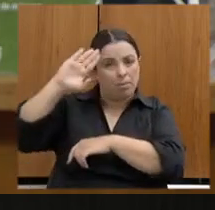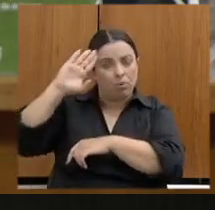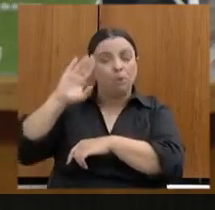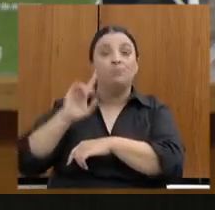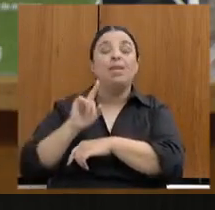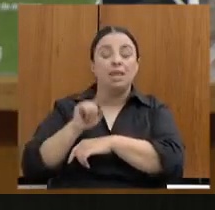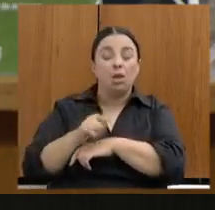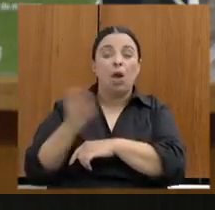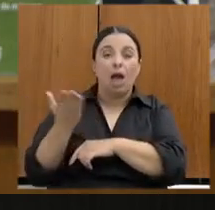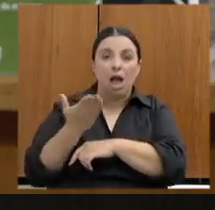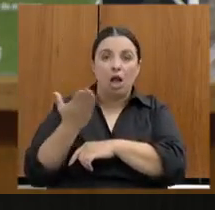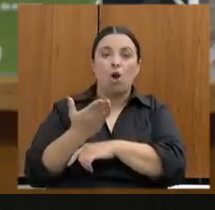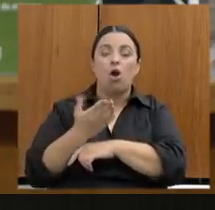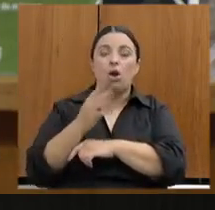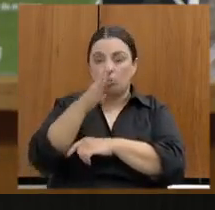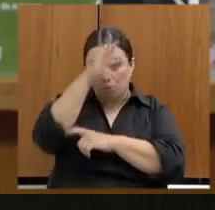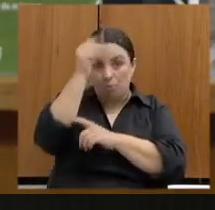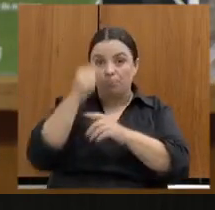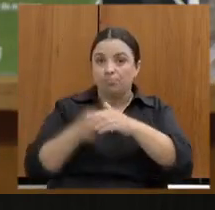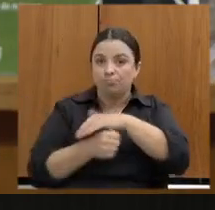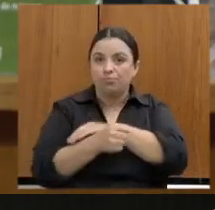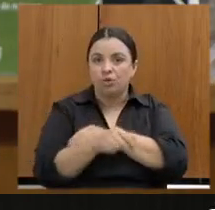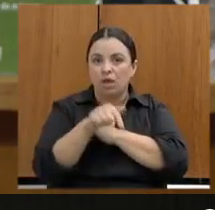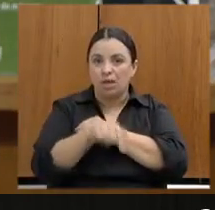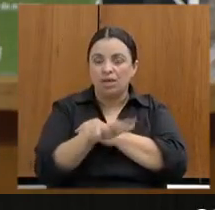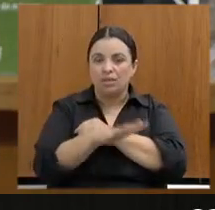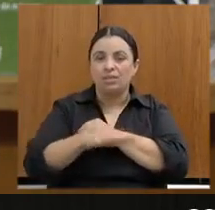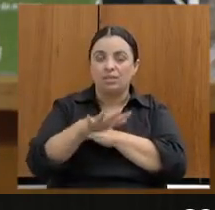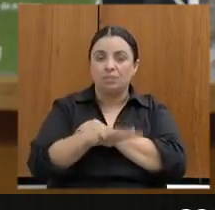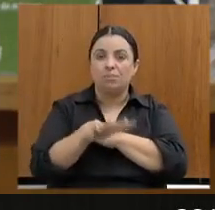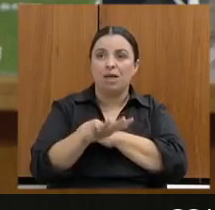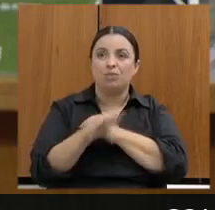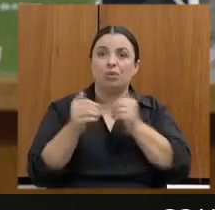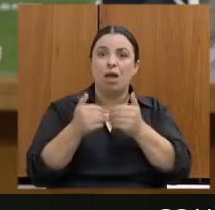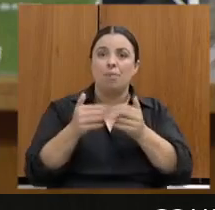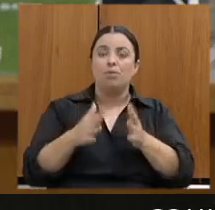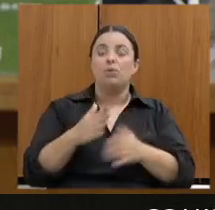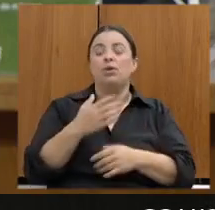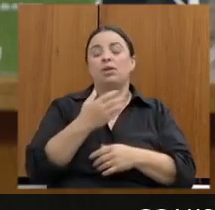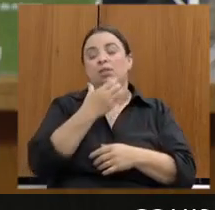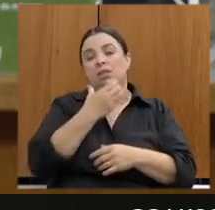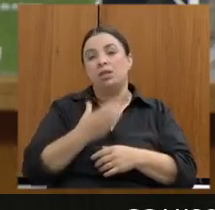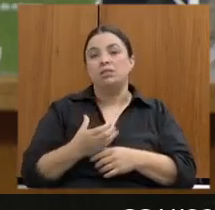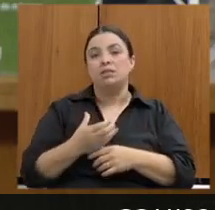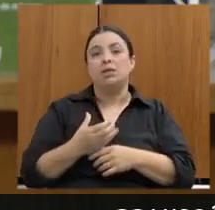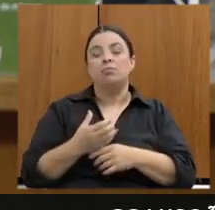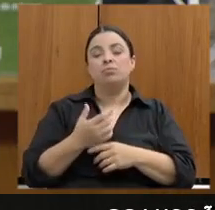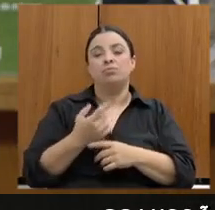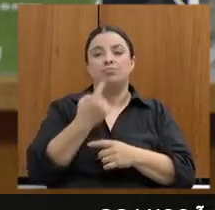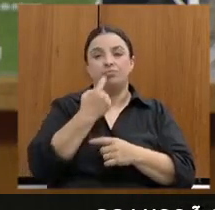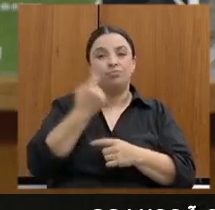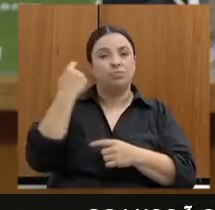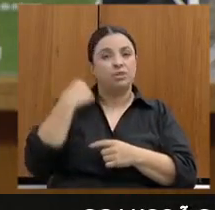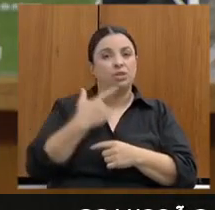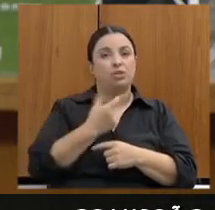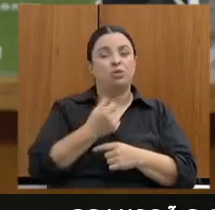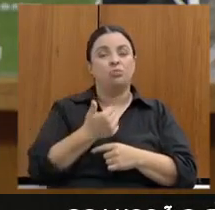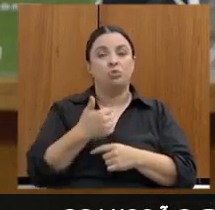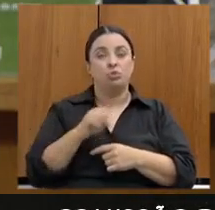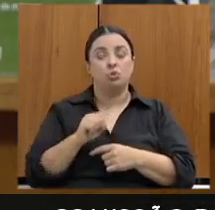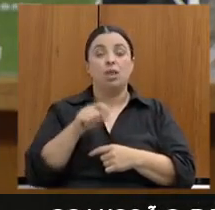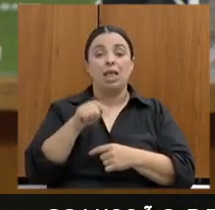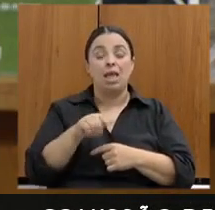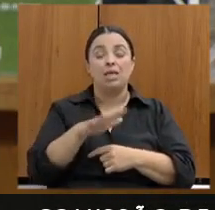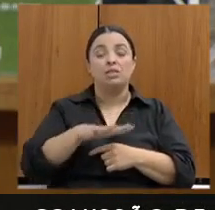bombeiros ocupam aquele espaço desde o mês de dezembro de 2018 mas é um espaço que Infraero estava nos